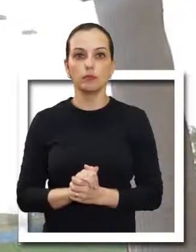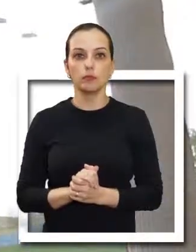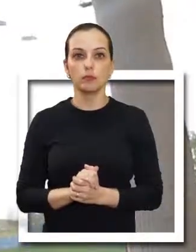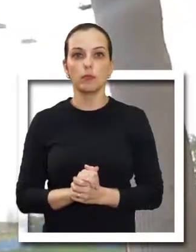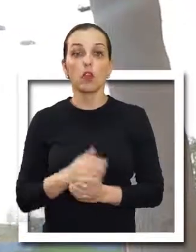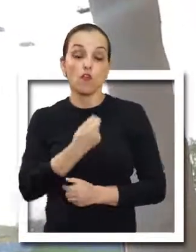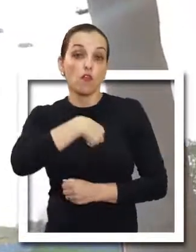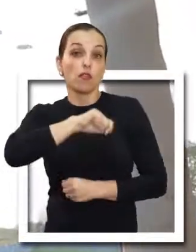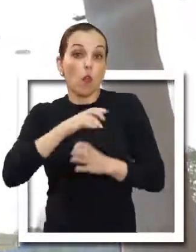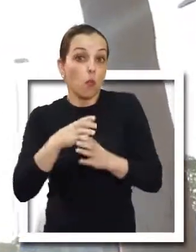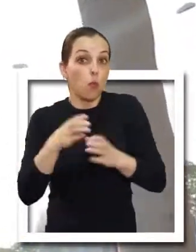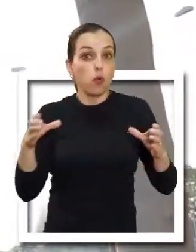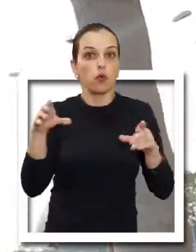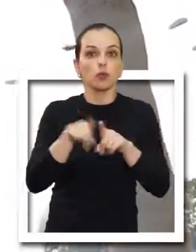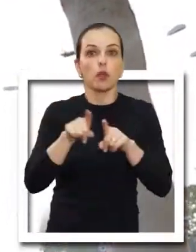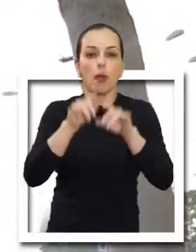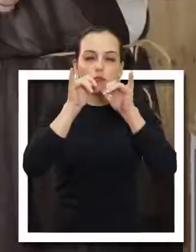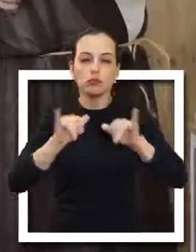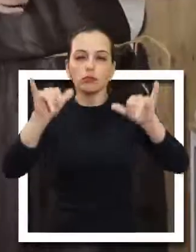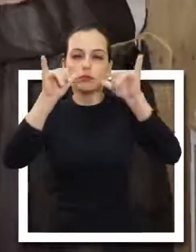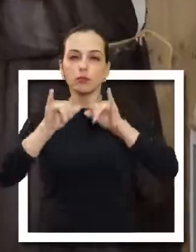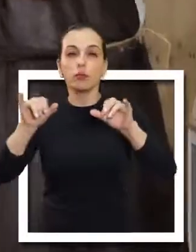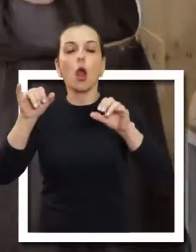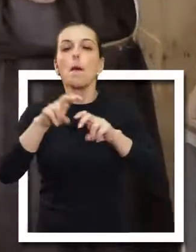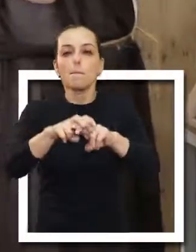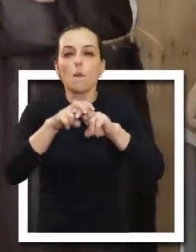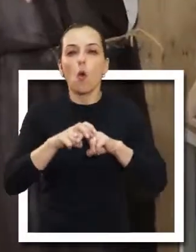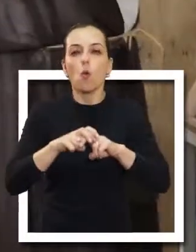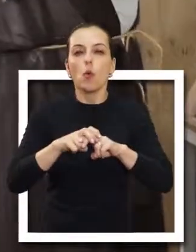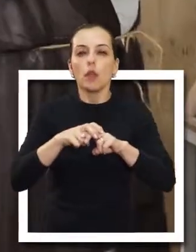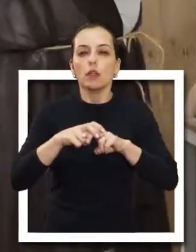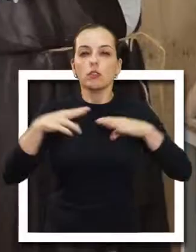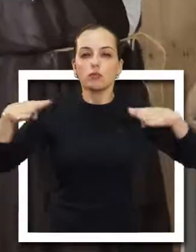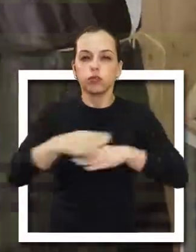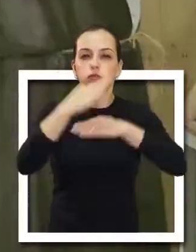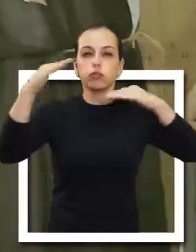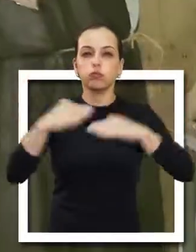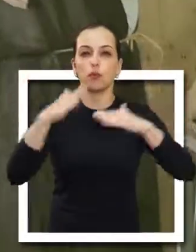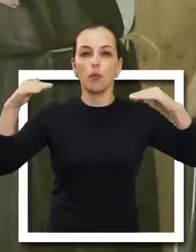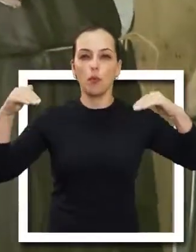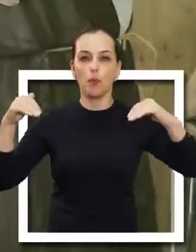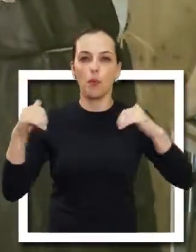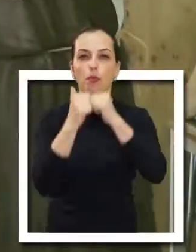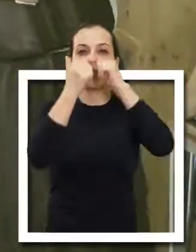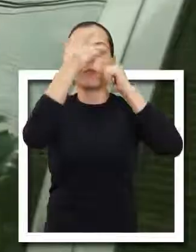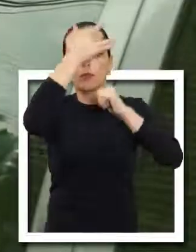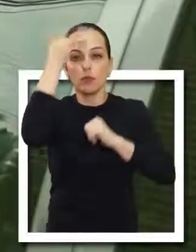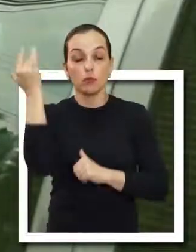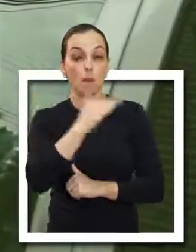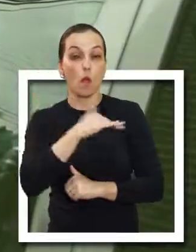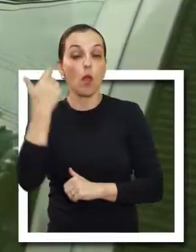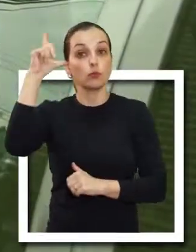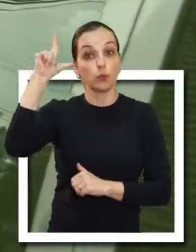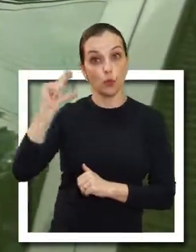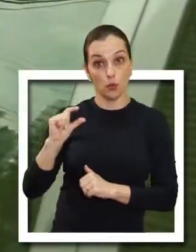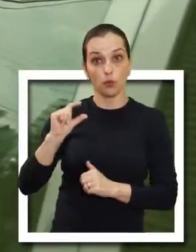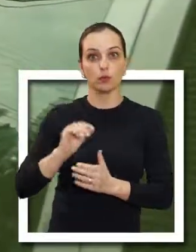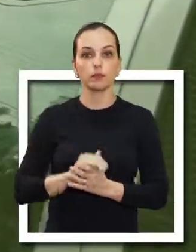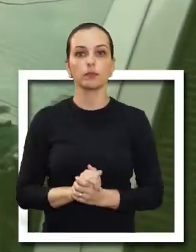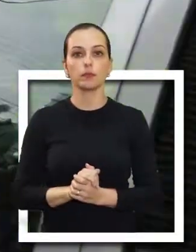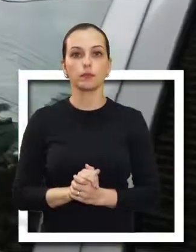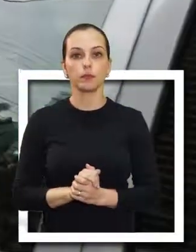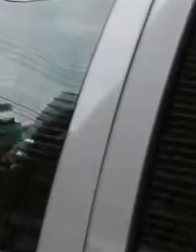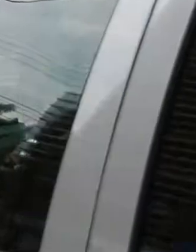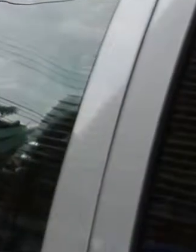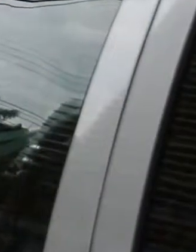a realização de campanhas educativas contribuíram para uma drástica redução nos acidentes com vítimas fatais no trânsito da